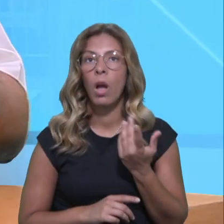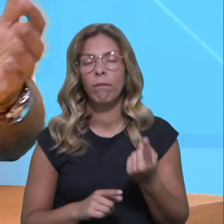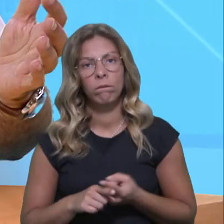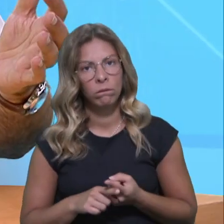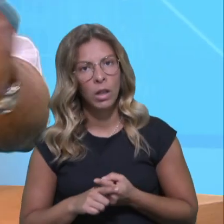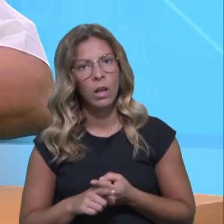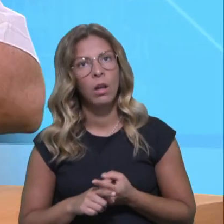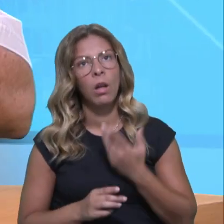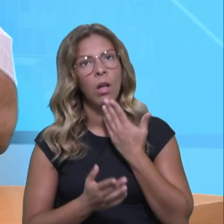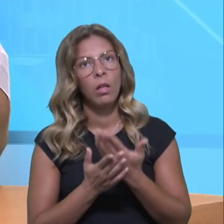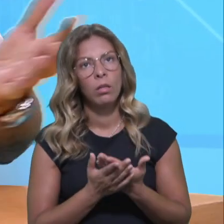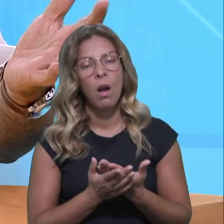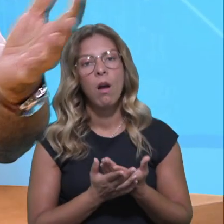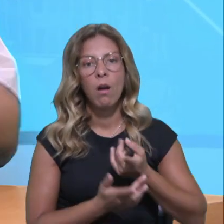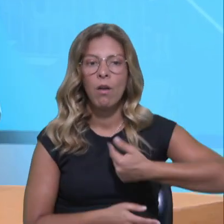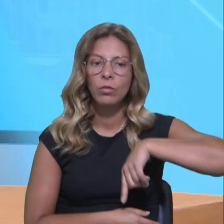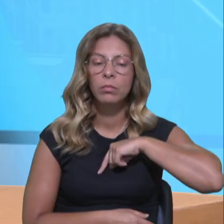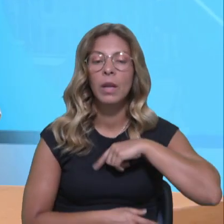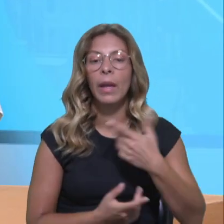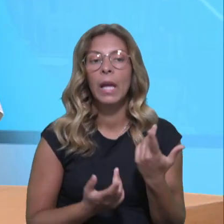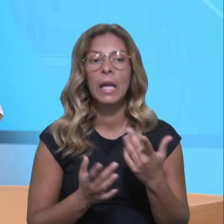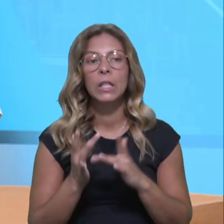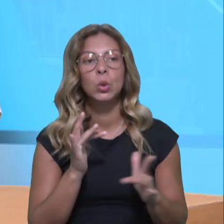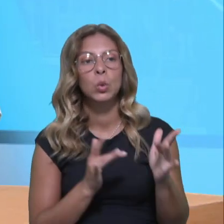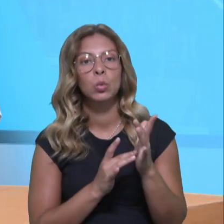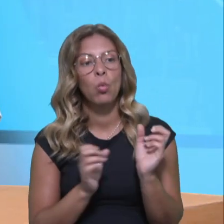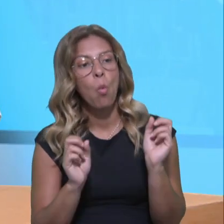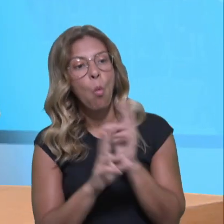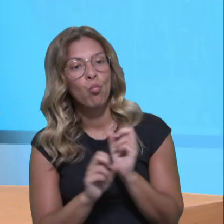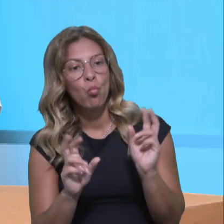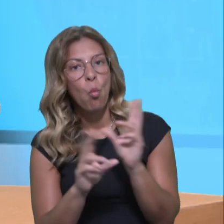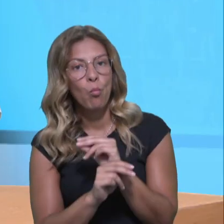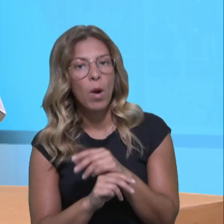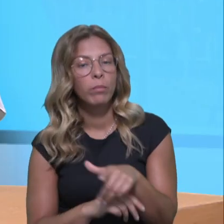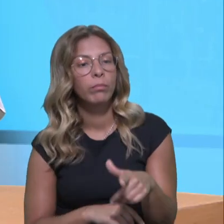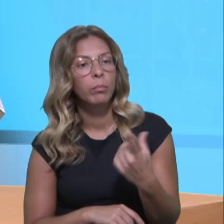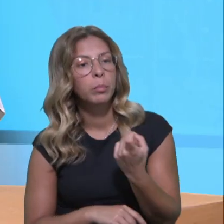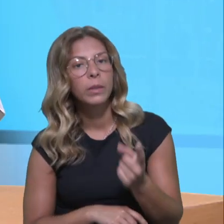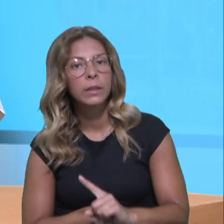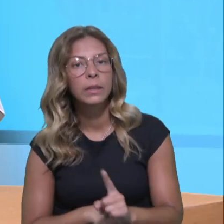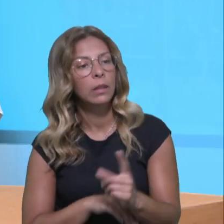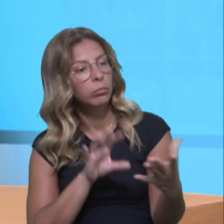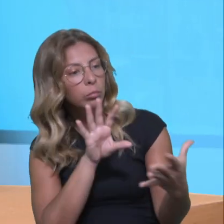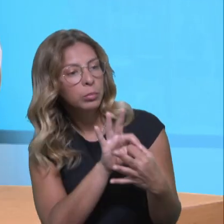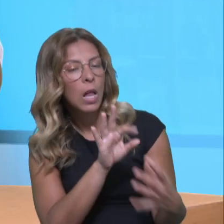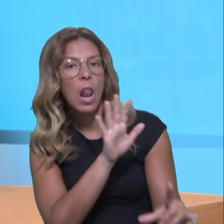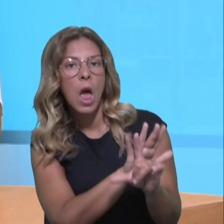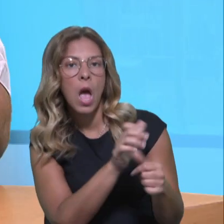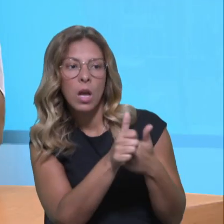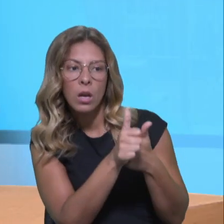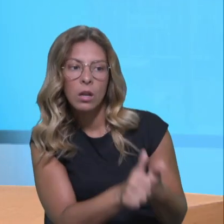com ele devemos ser ressuscitados. Portanto, em Cristo tornarmos novas criaturas e não temos que ficar agarrados à lei ou a outros princípios, que não